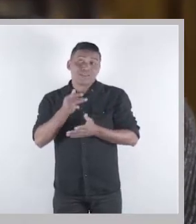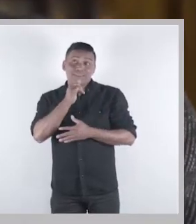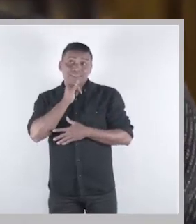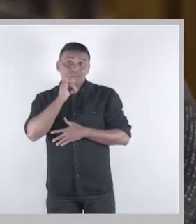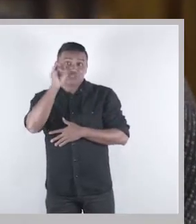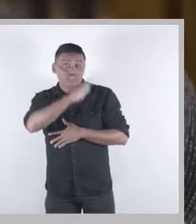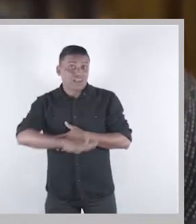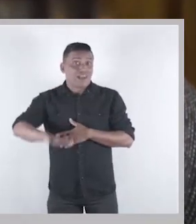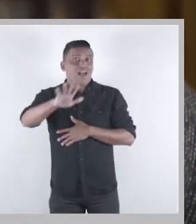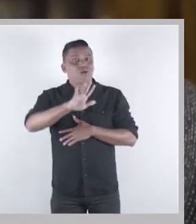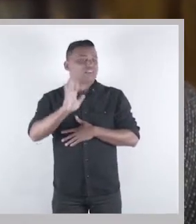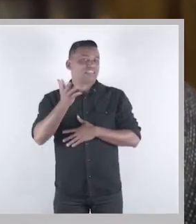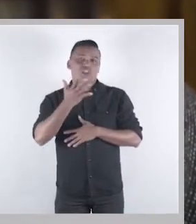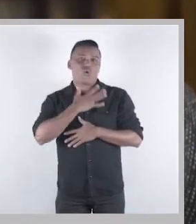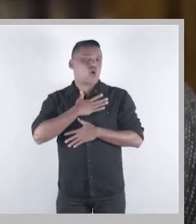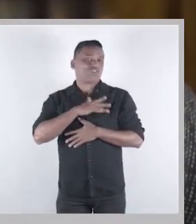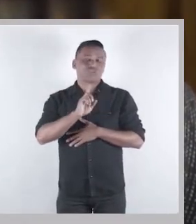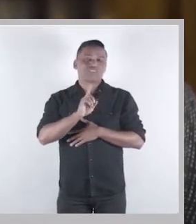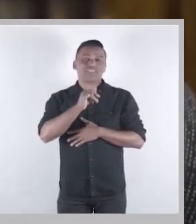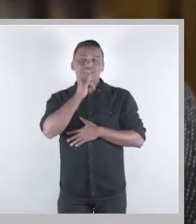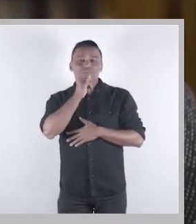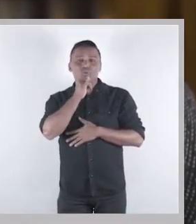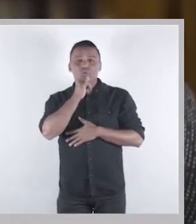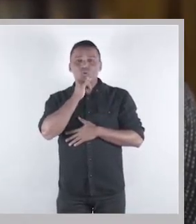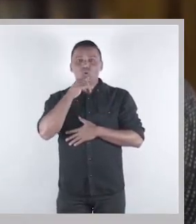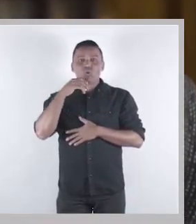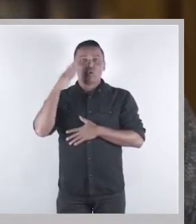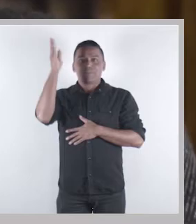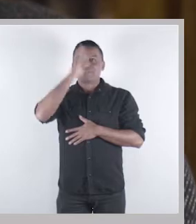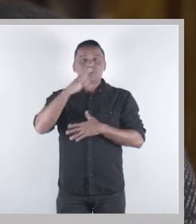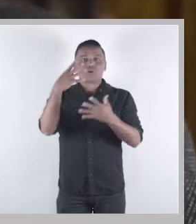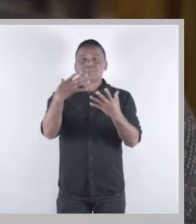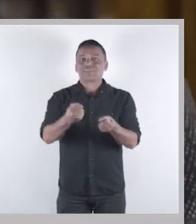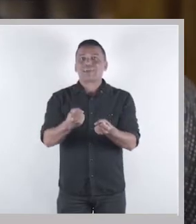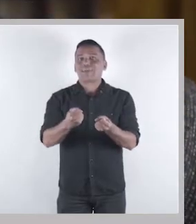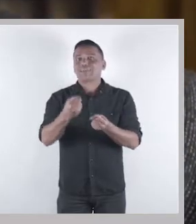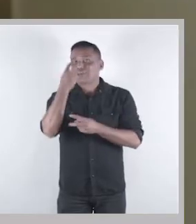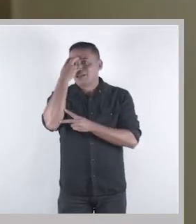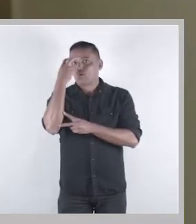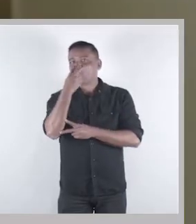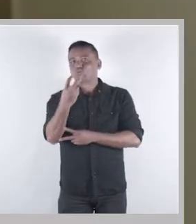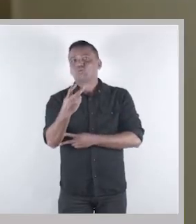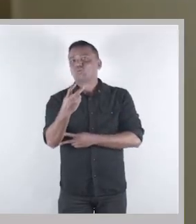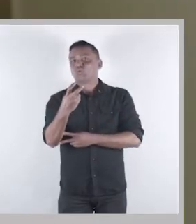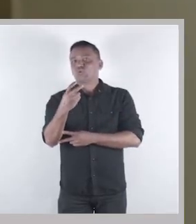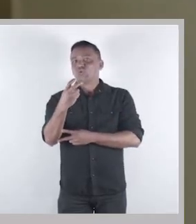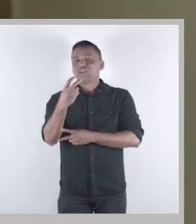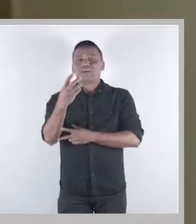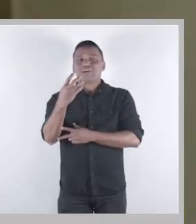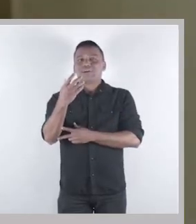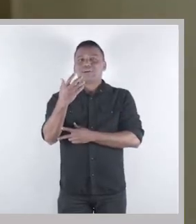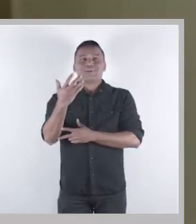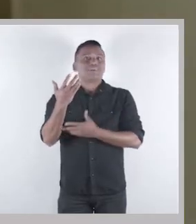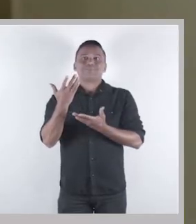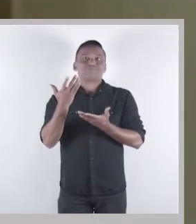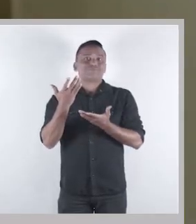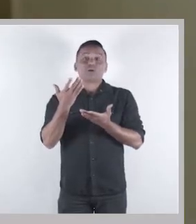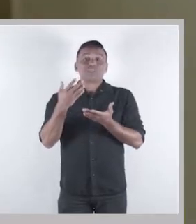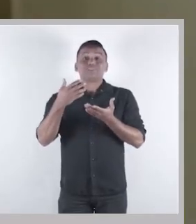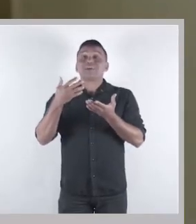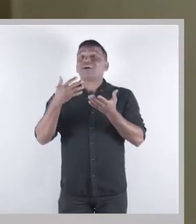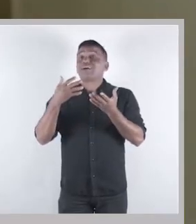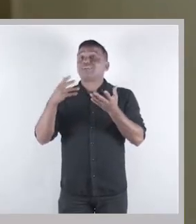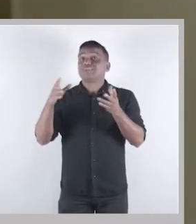suas raízes né Quanto mais a gente se aproxima das raízes mais gente fica Universal né Quanto mais a gente aproxima assim da